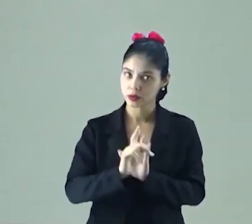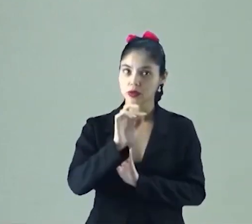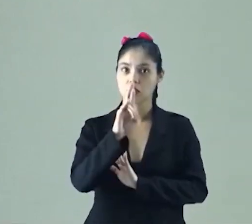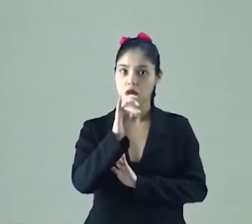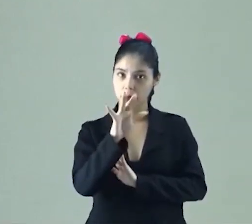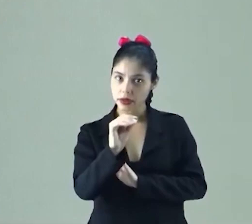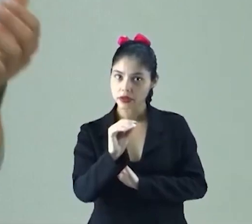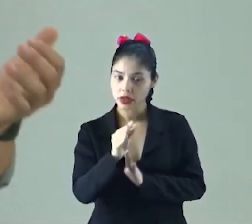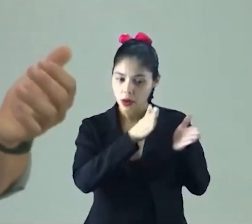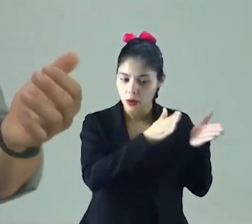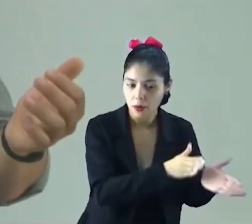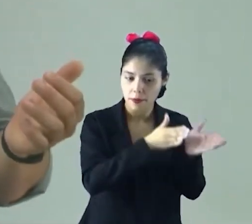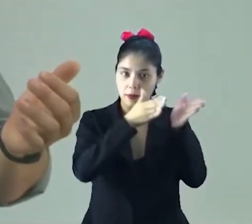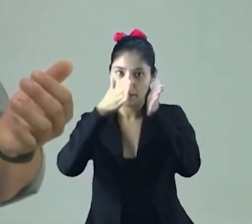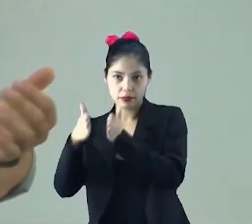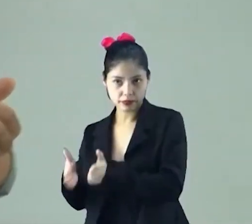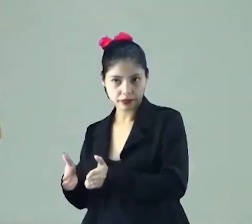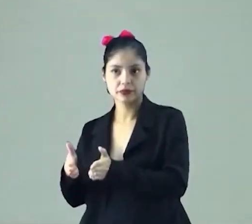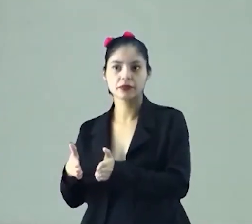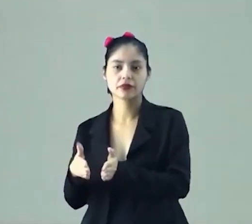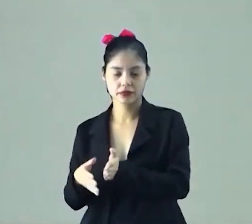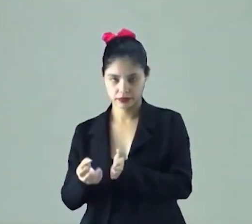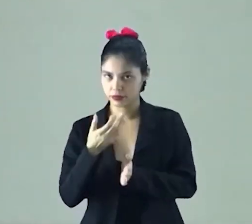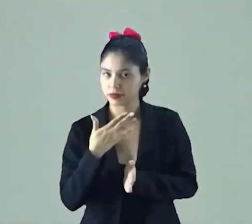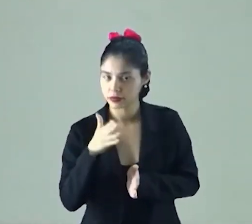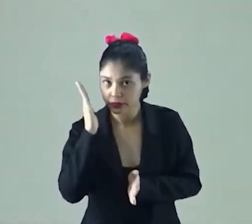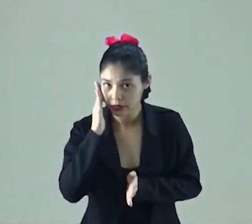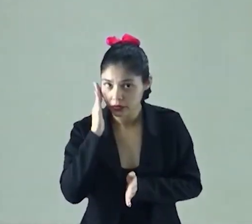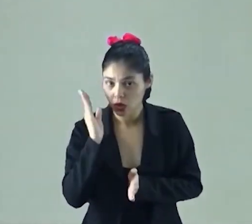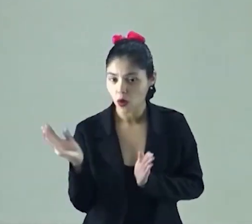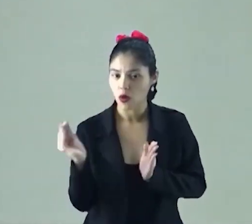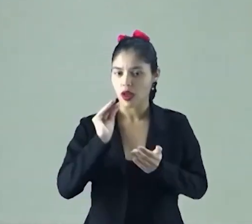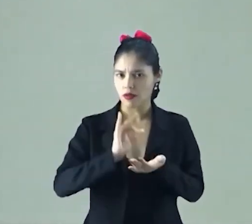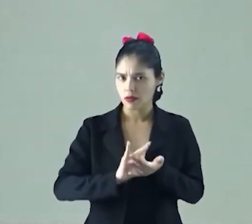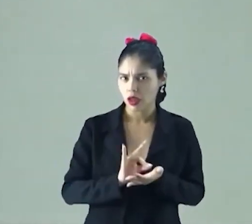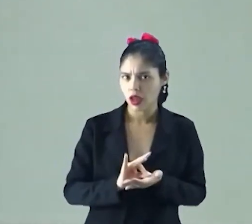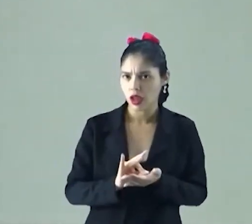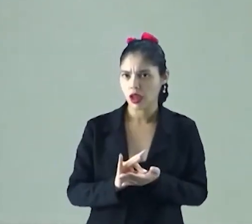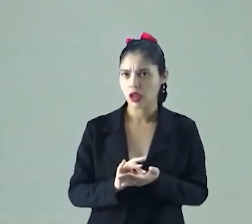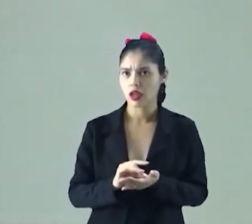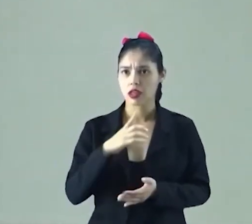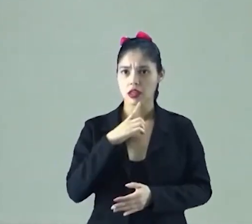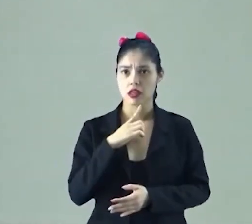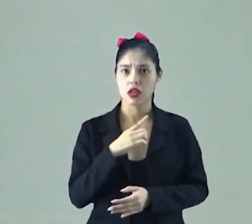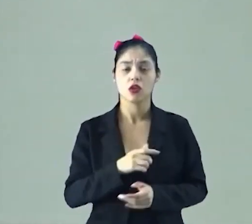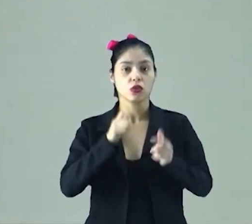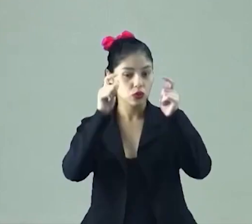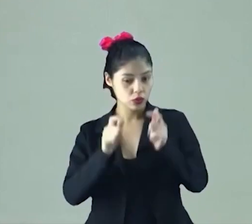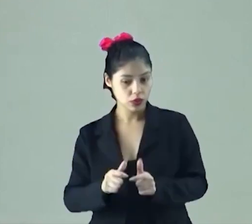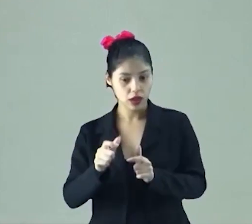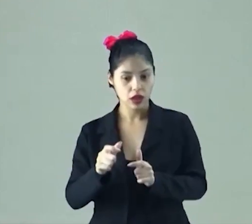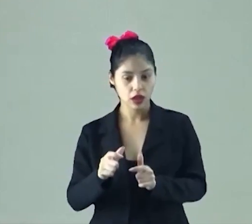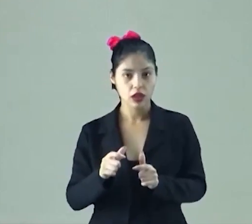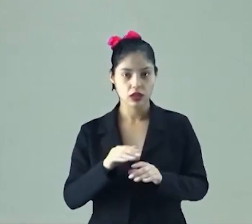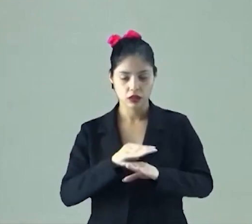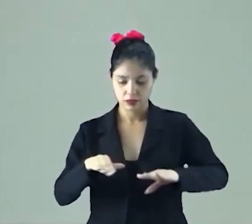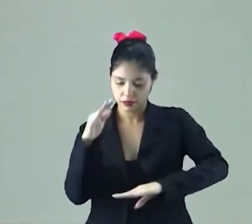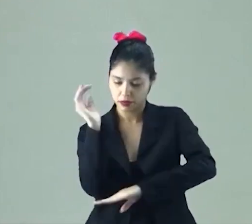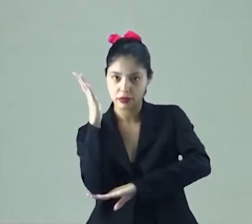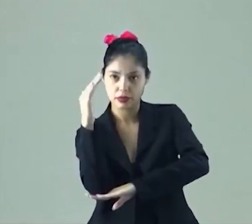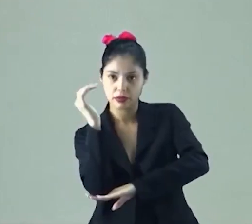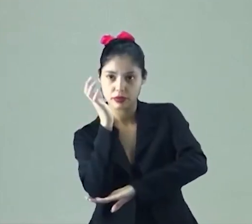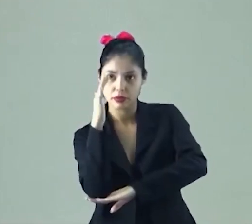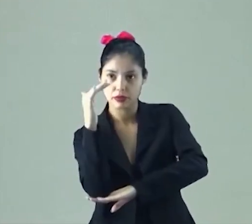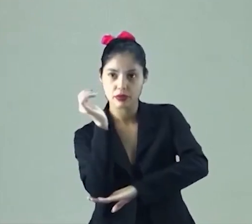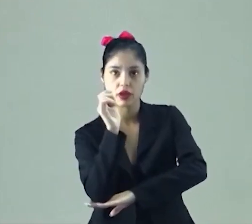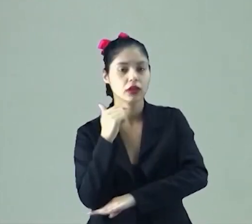cloroplastos. Então, é um passo evolutivo aí. Tudo bem? Então, o fato de a planta ficar fixada no ambiente, num substrato, né? Tem